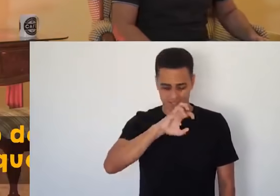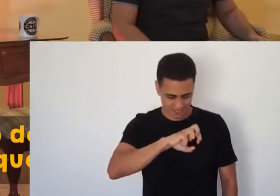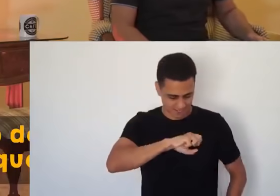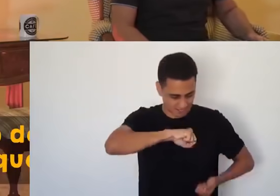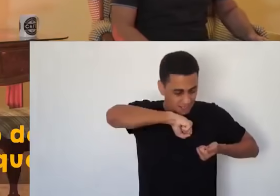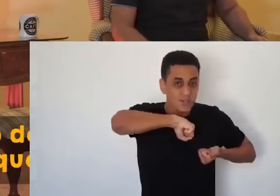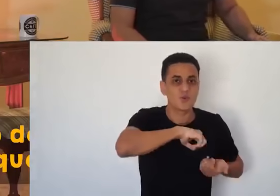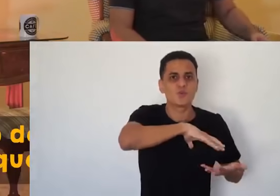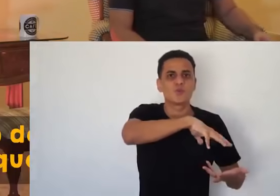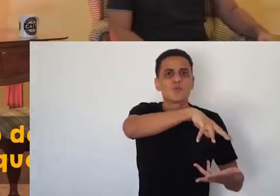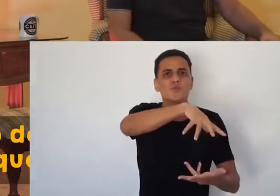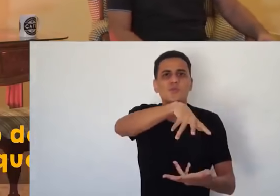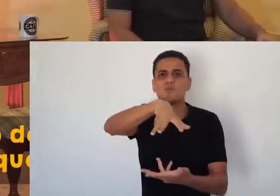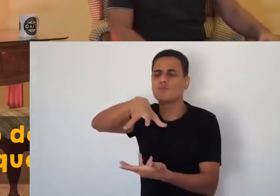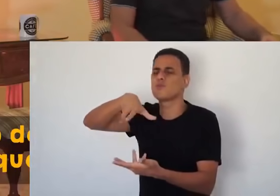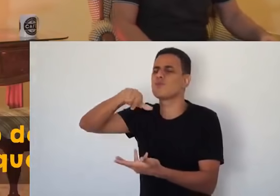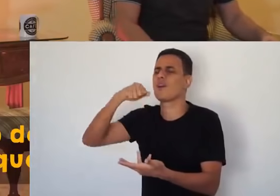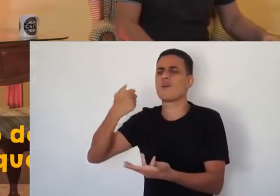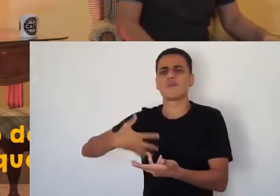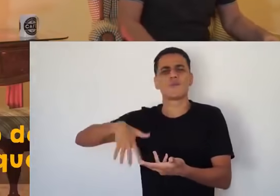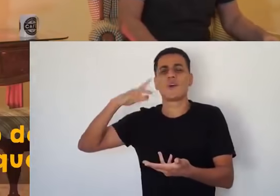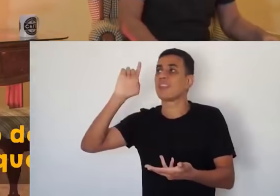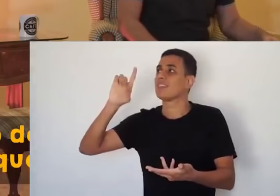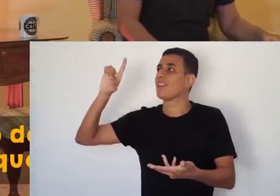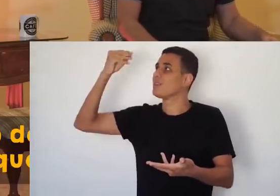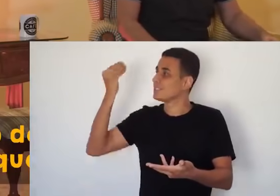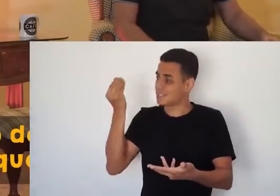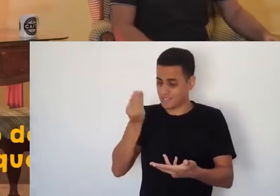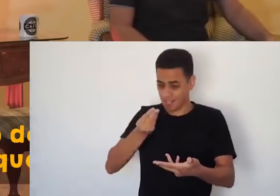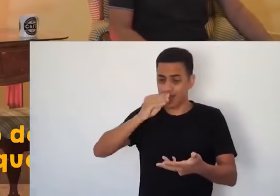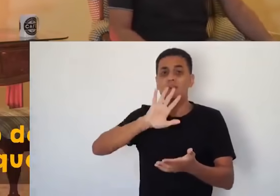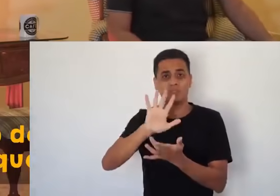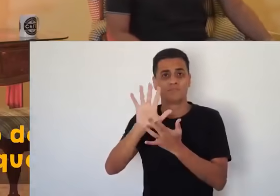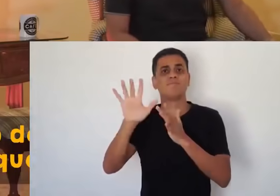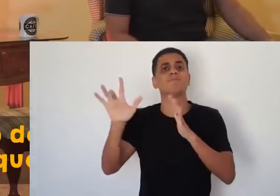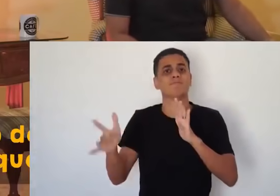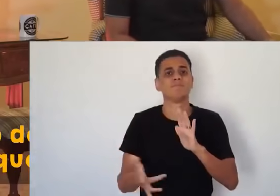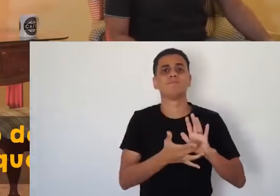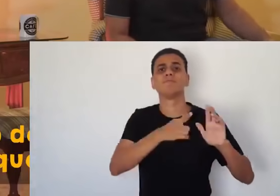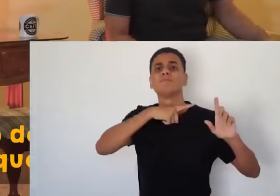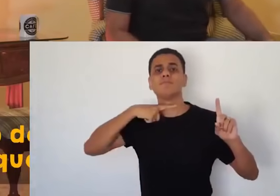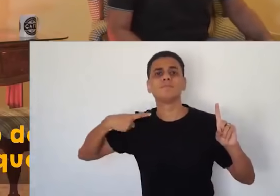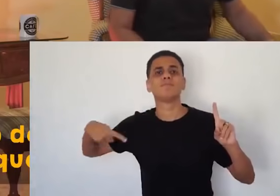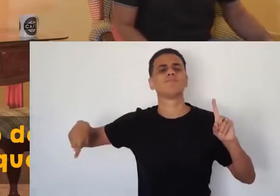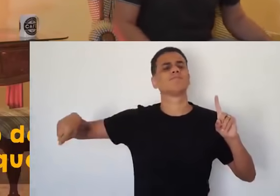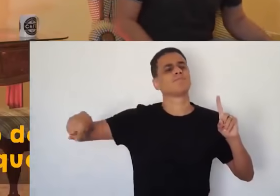Deus amou o mundo de tal maneira, se